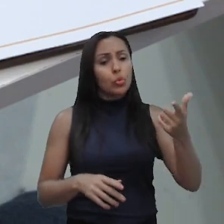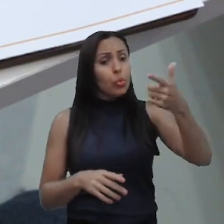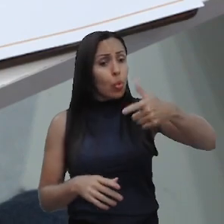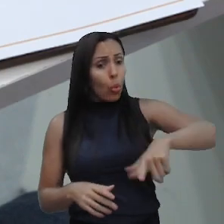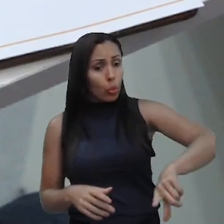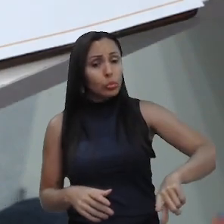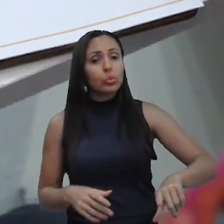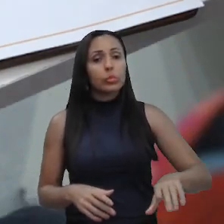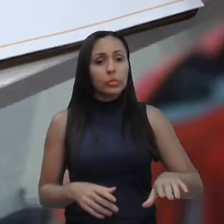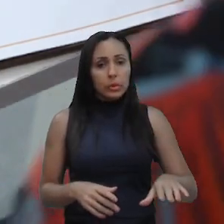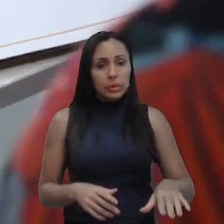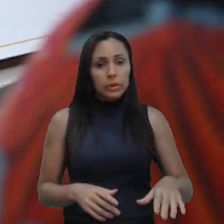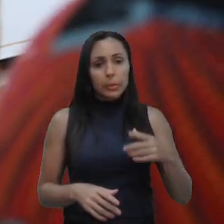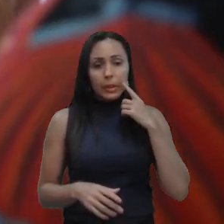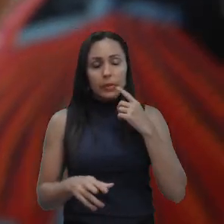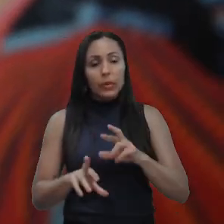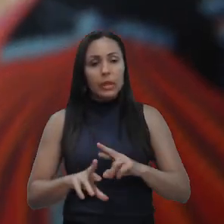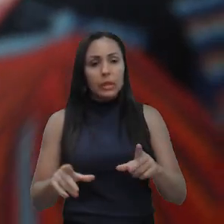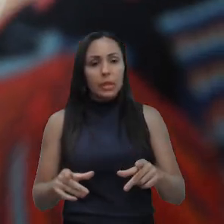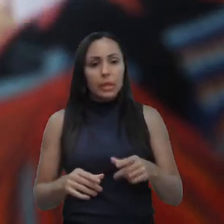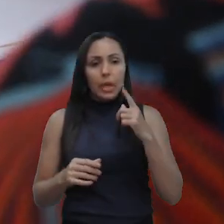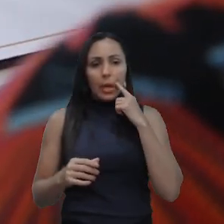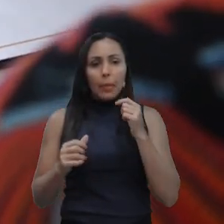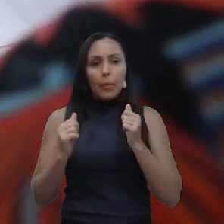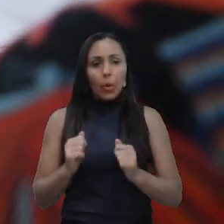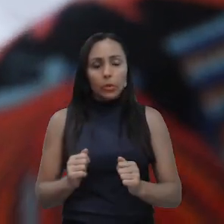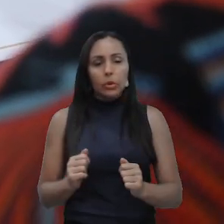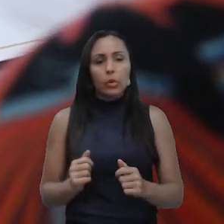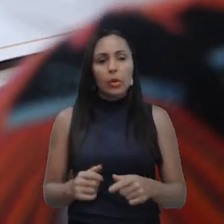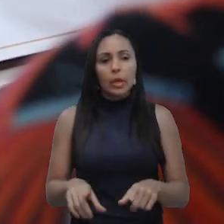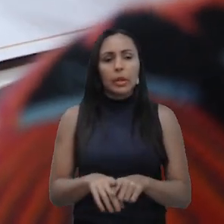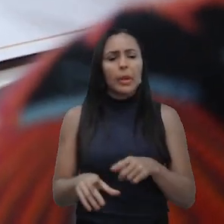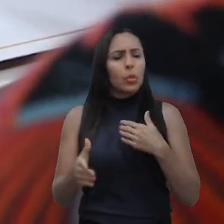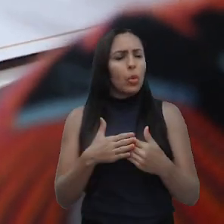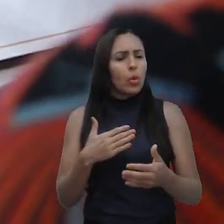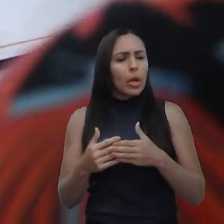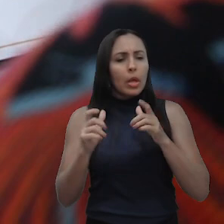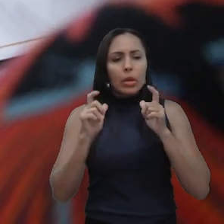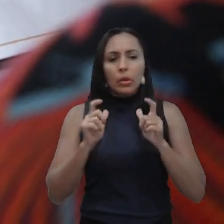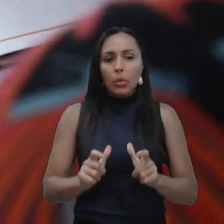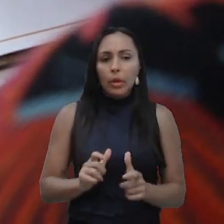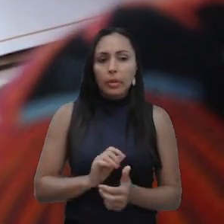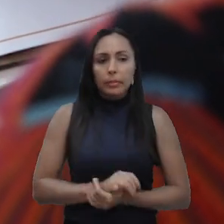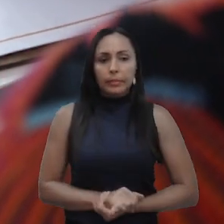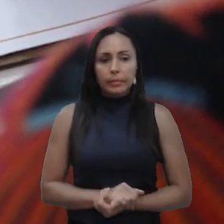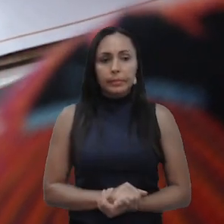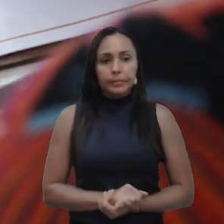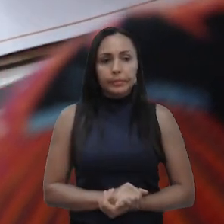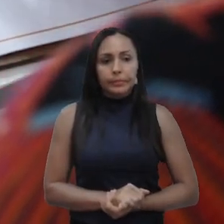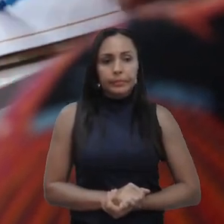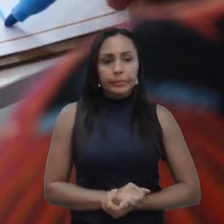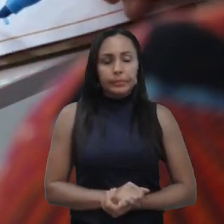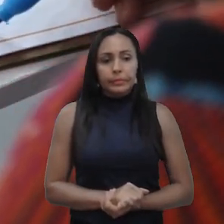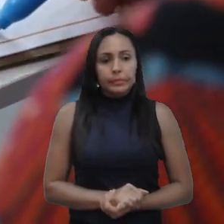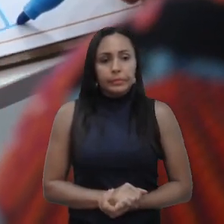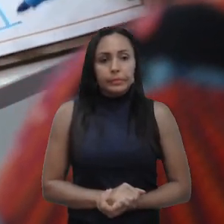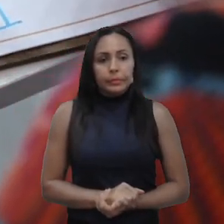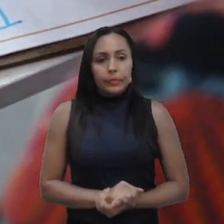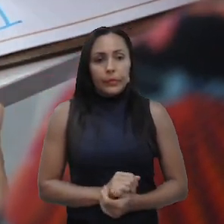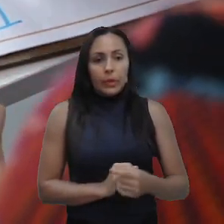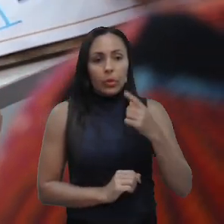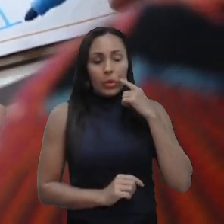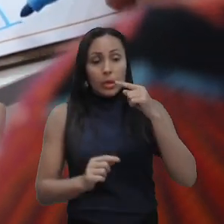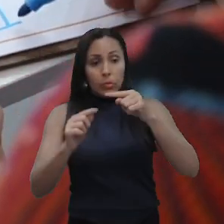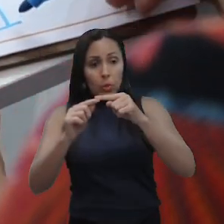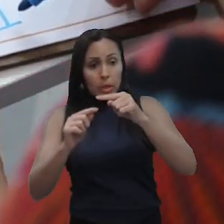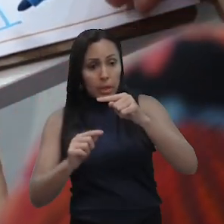grid retangular diferenciado. A gente pode colocar esse retângulo em qualquer lugar da nossa página. Então, aqui, olha a quantidade de margem que a gente